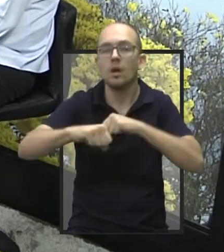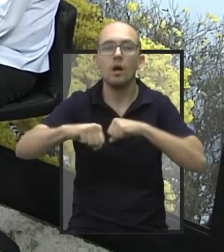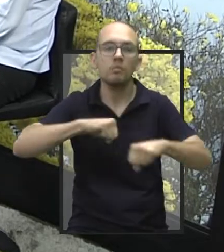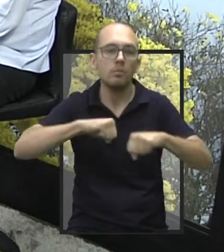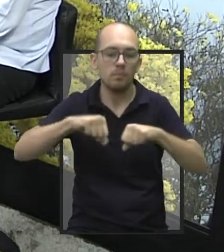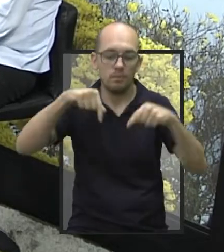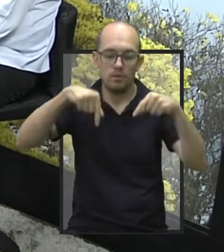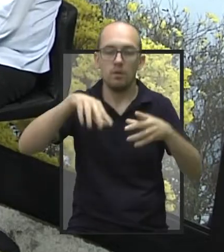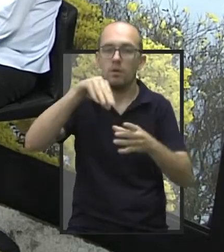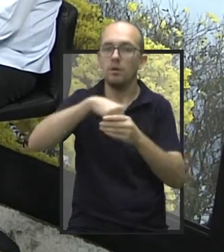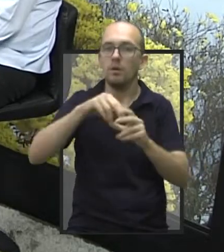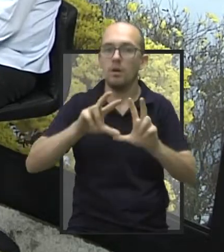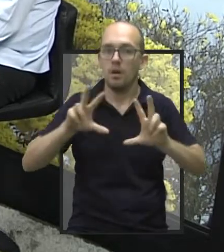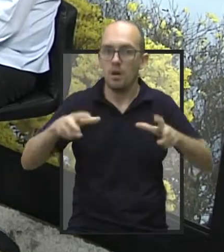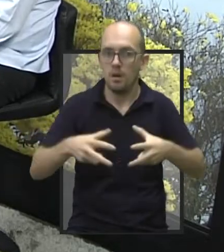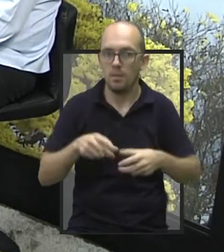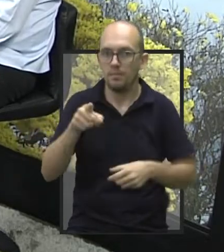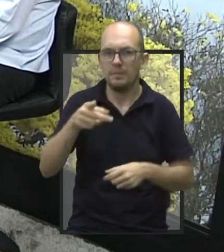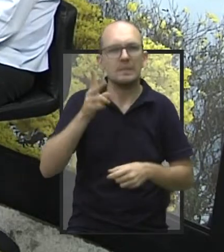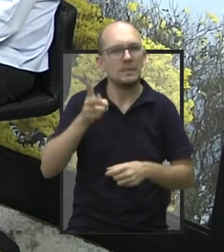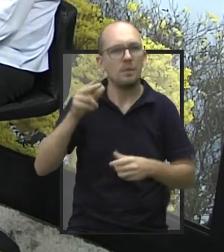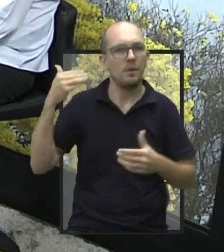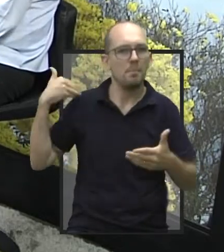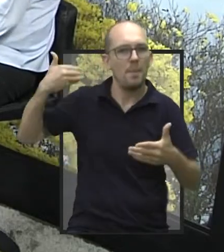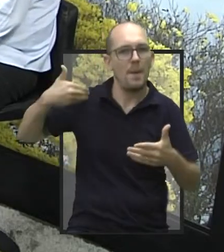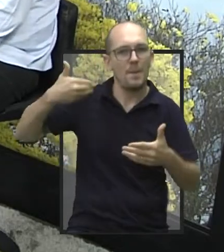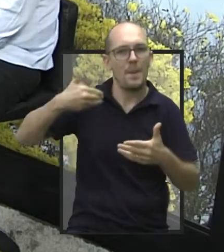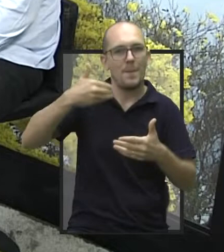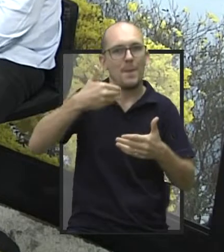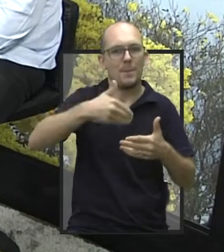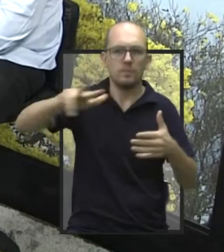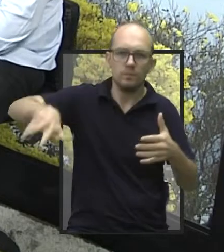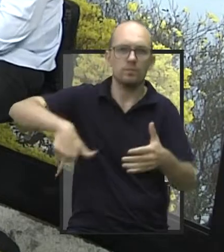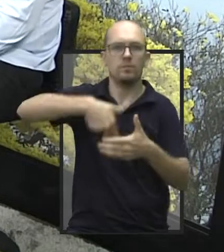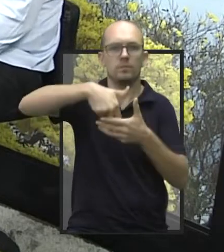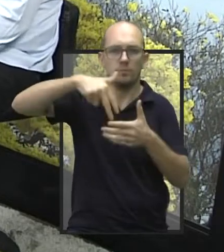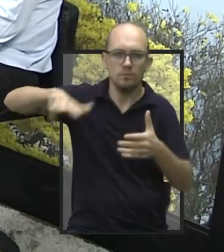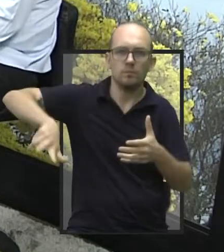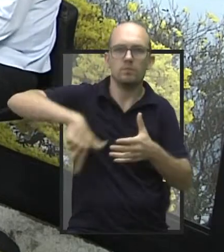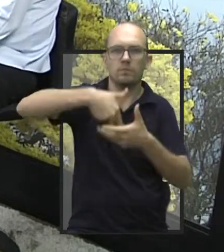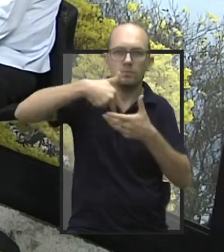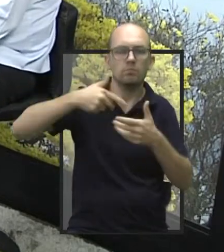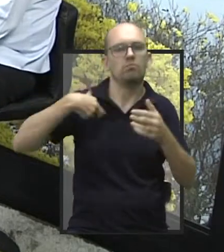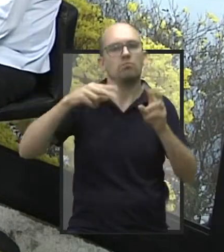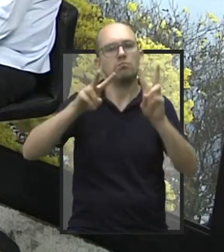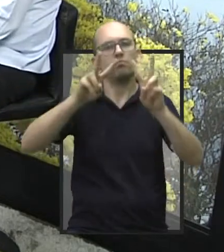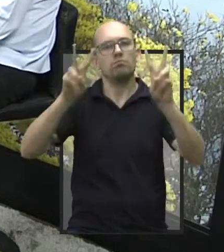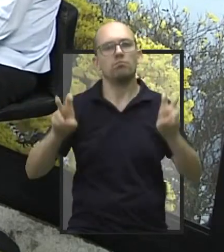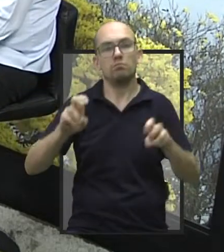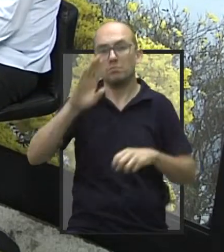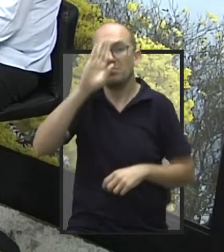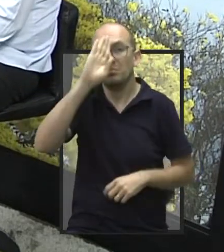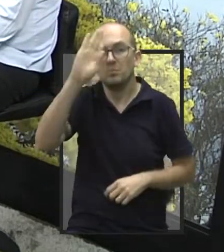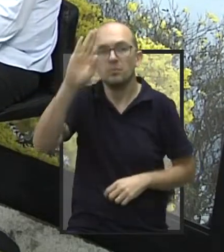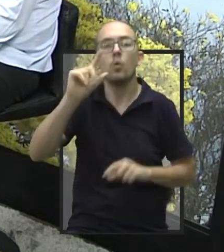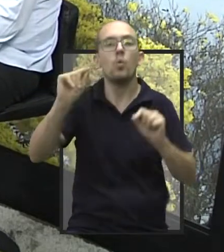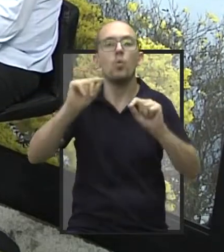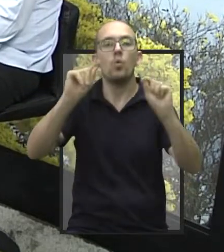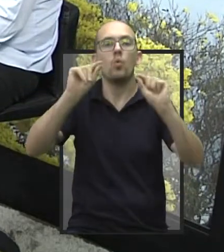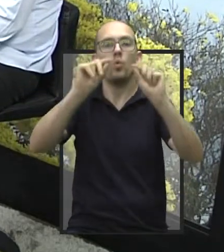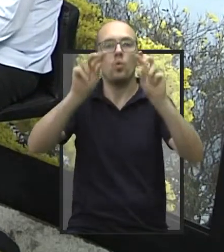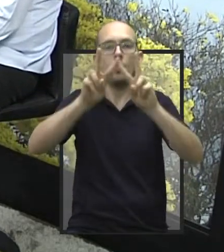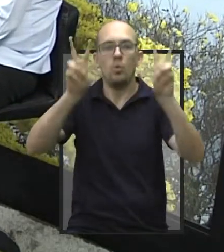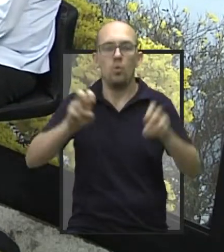Câmara Municipal. O senhor tem utilizado a tribuna para explanar a sua preocupação em relação à situação que a AMAE